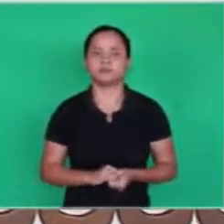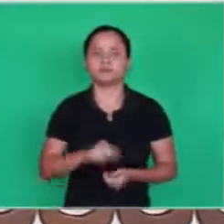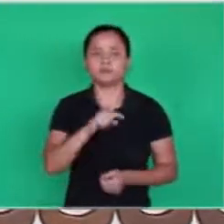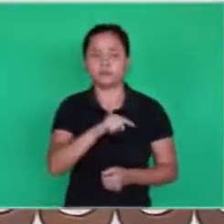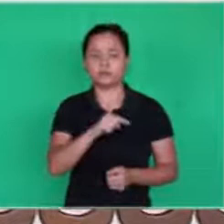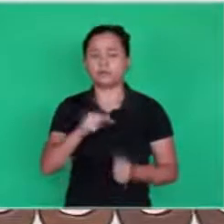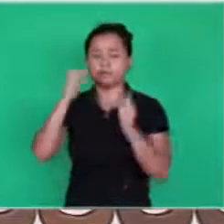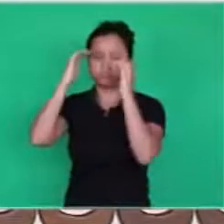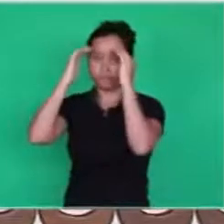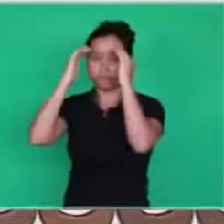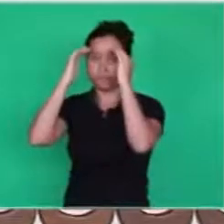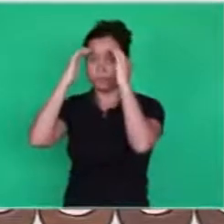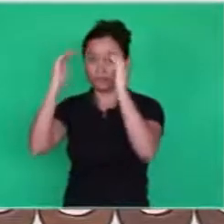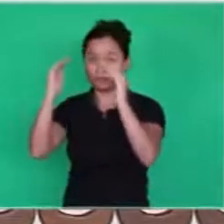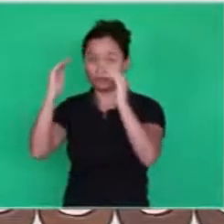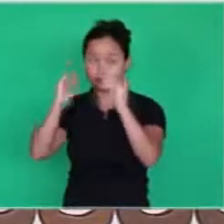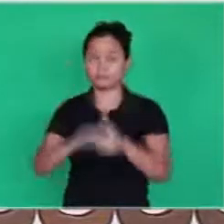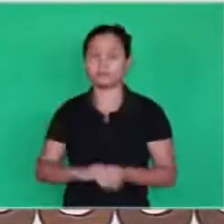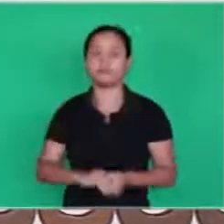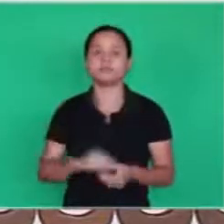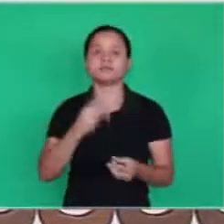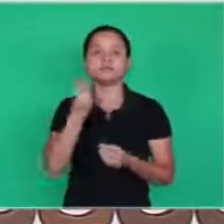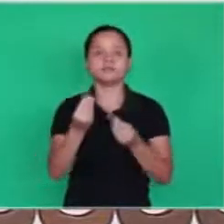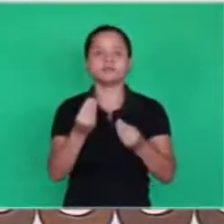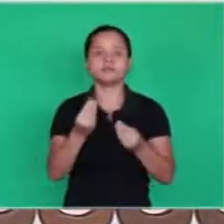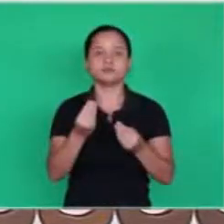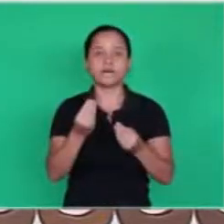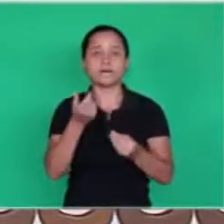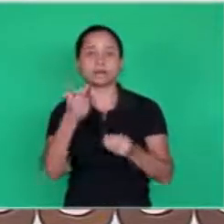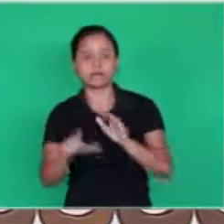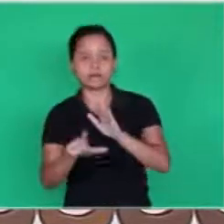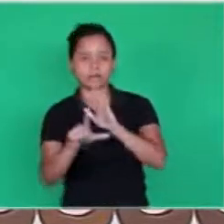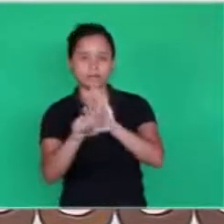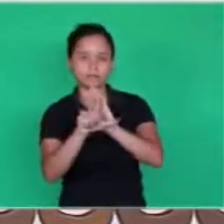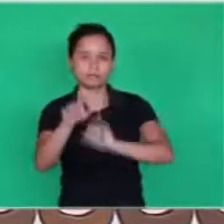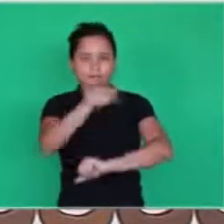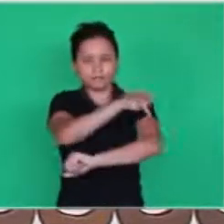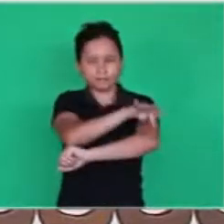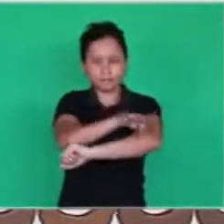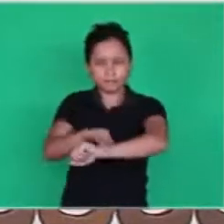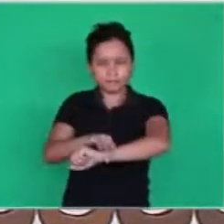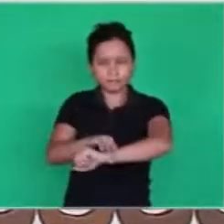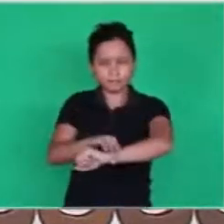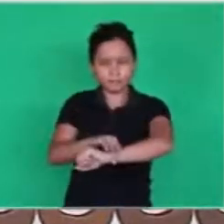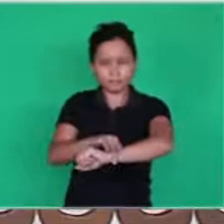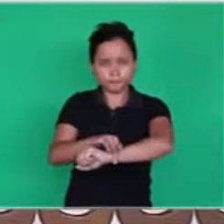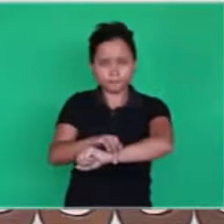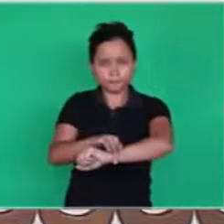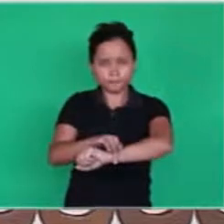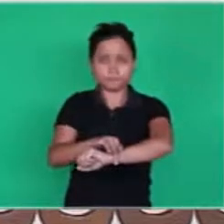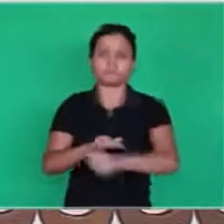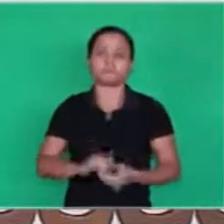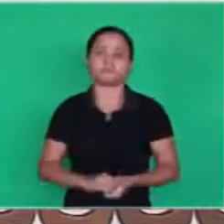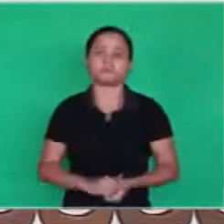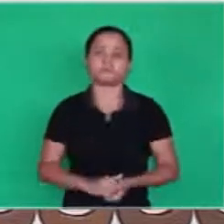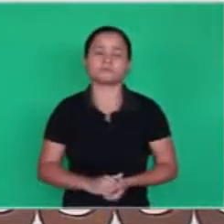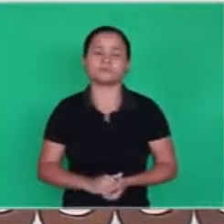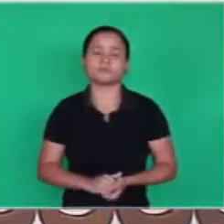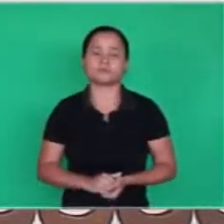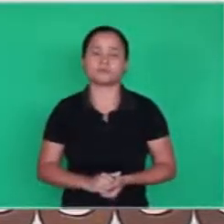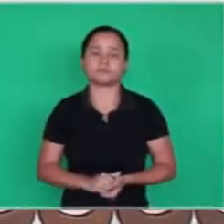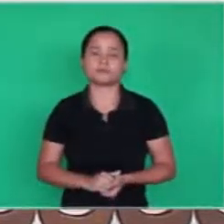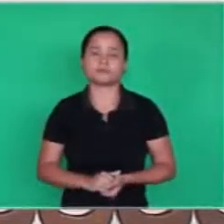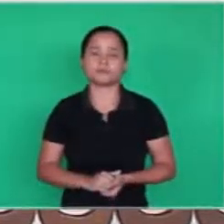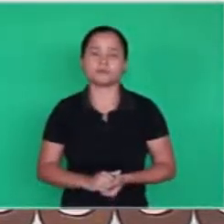obedecem a uma outra lei da física, da atração molecular. Quando tirou